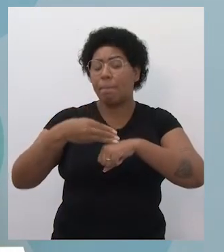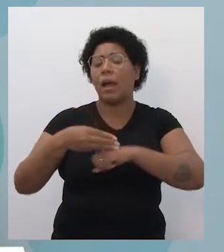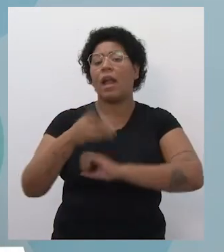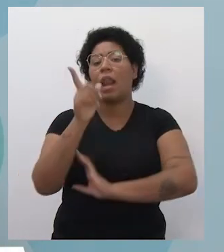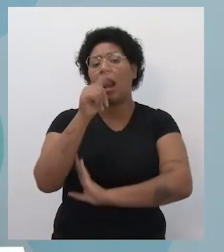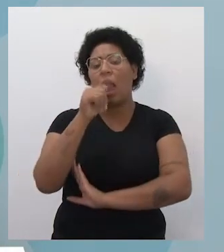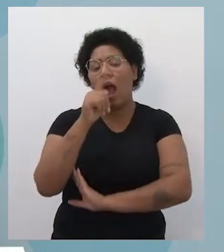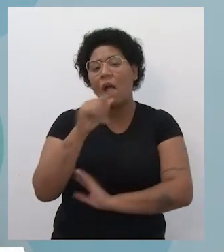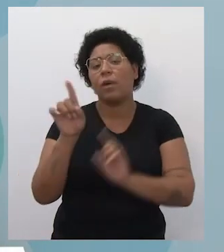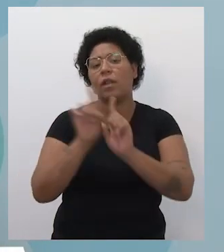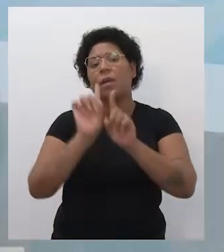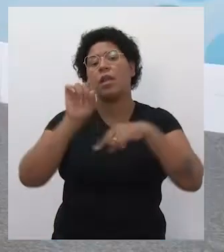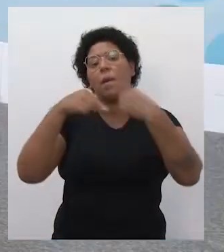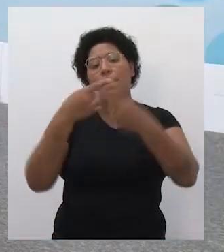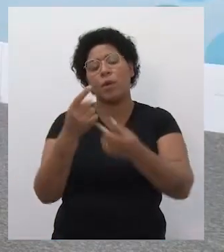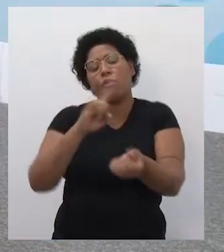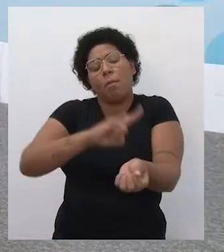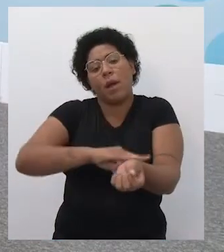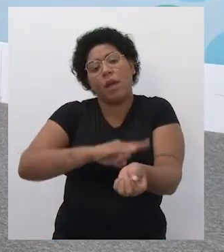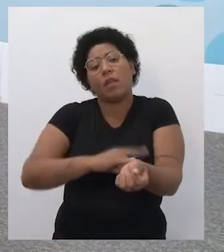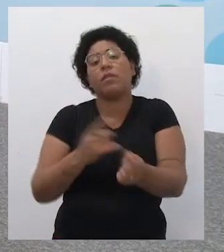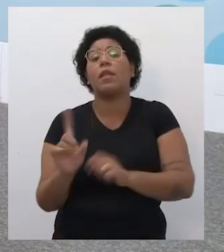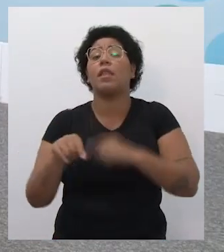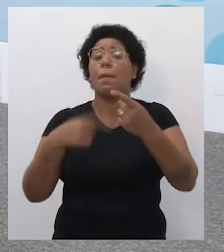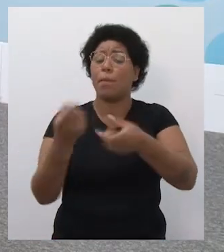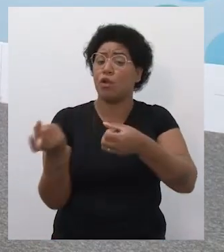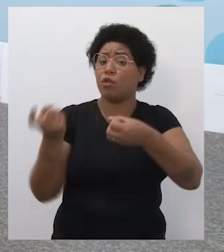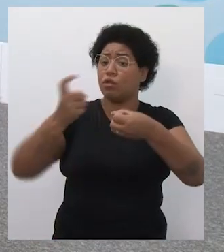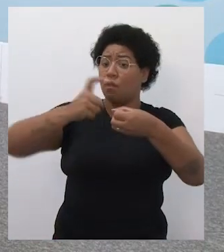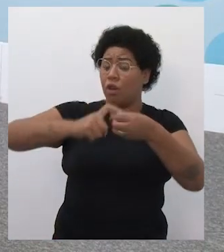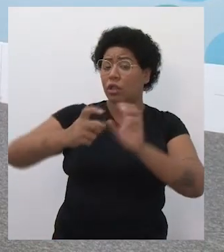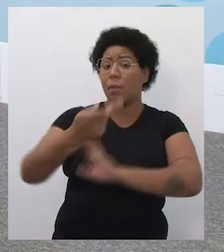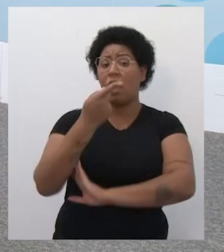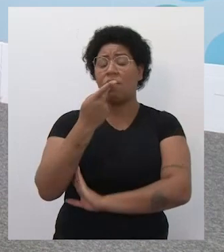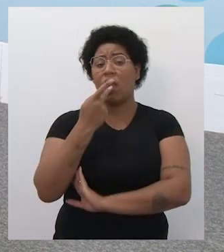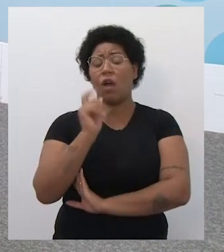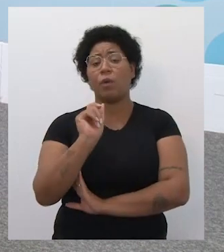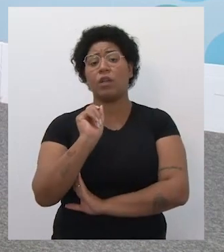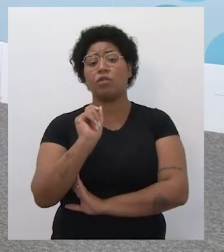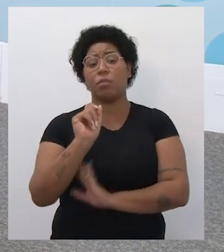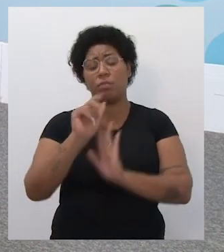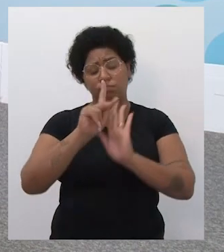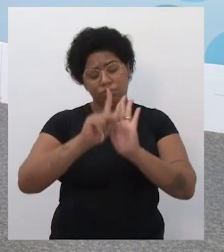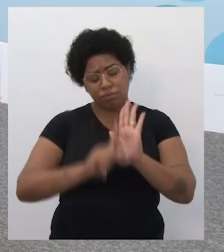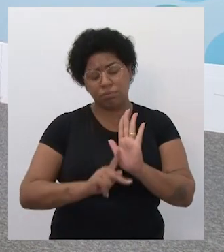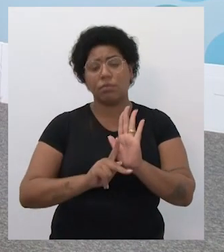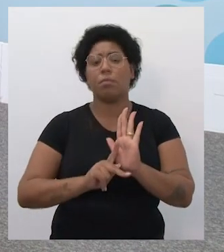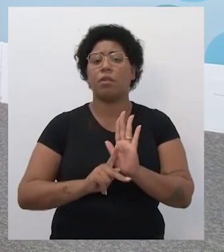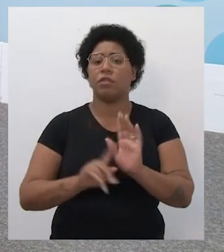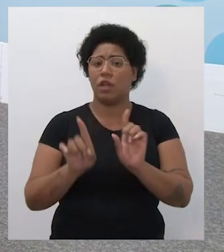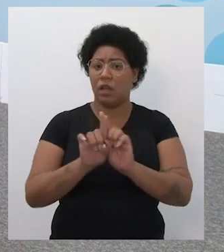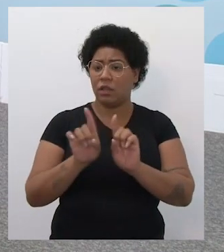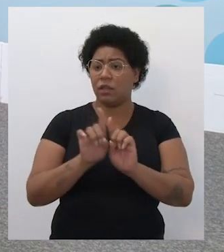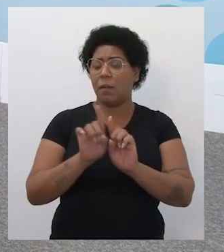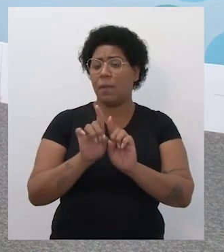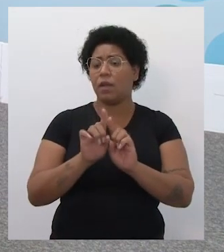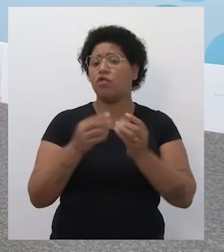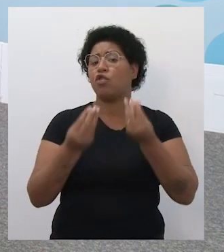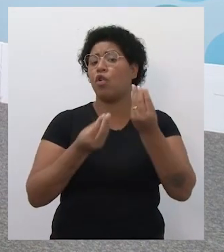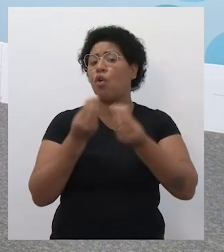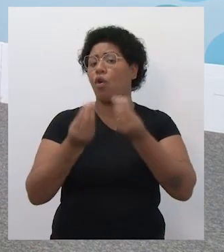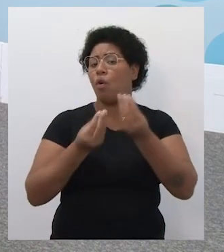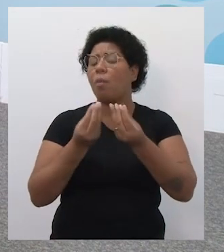banheiro. E aí nós retomamos então para falar, né, de fato sobre o projeto 1, sobre as temáticas e